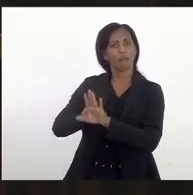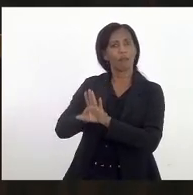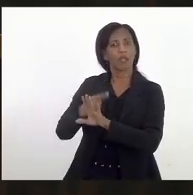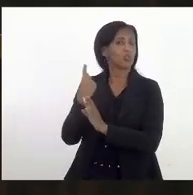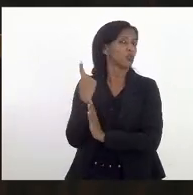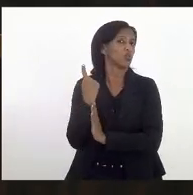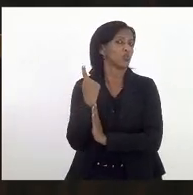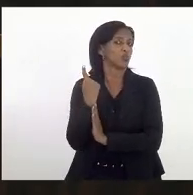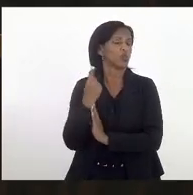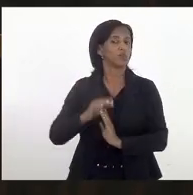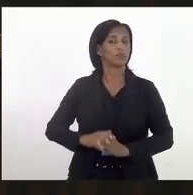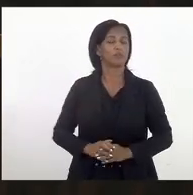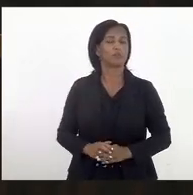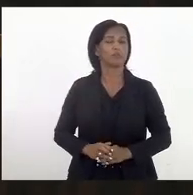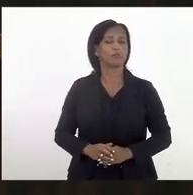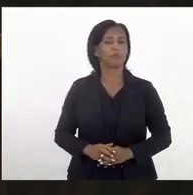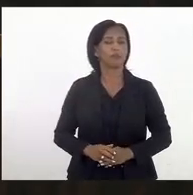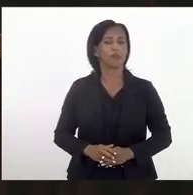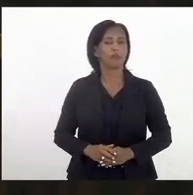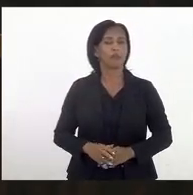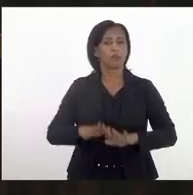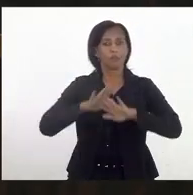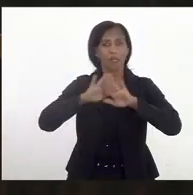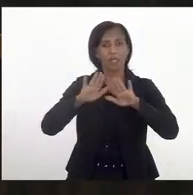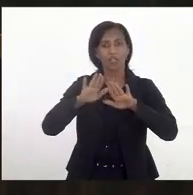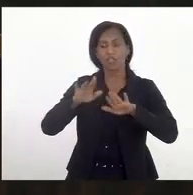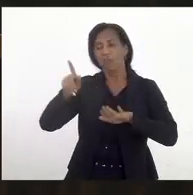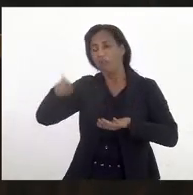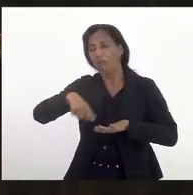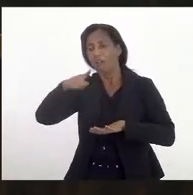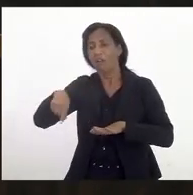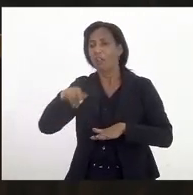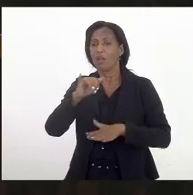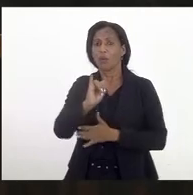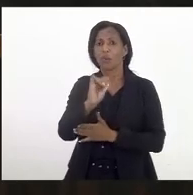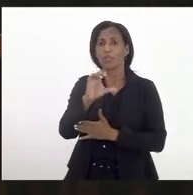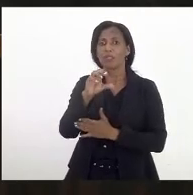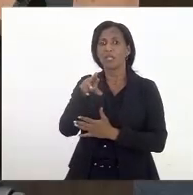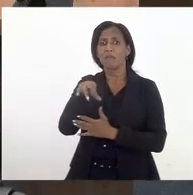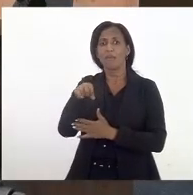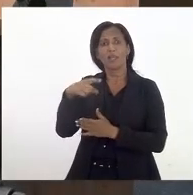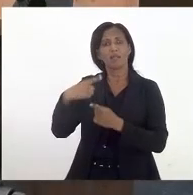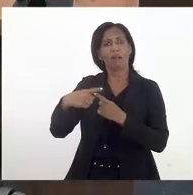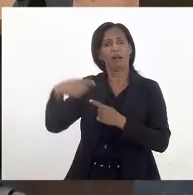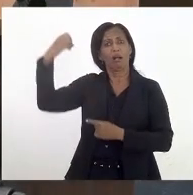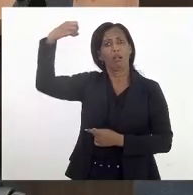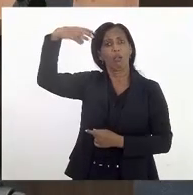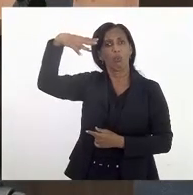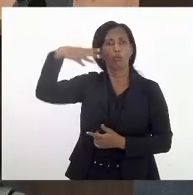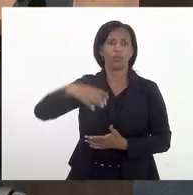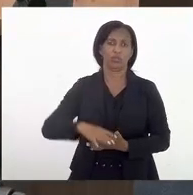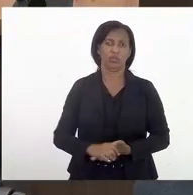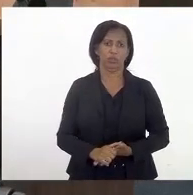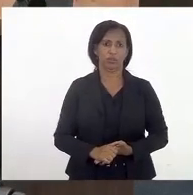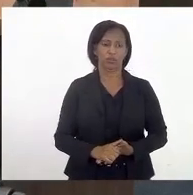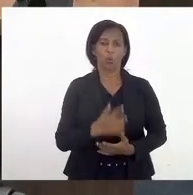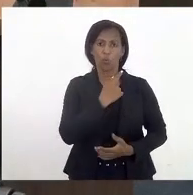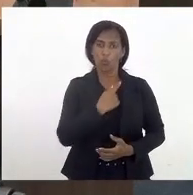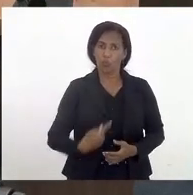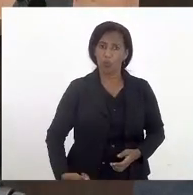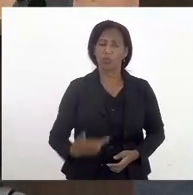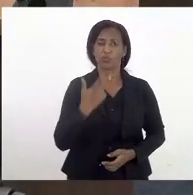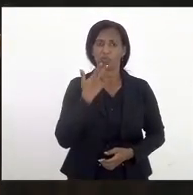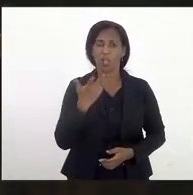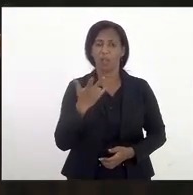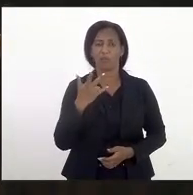deputado a Marta para que a gente possa isentar de ICMS pequeno agricultor da conta de luz de novo o governador já